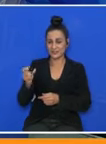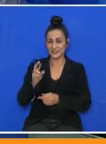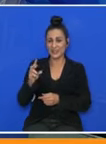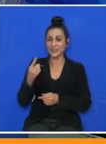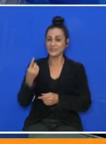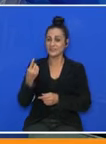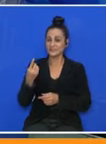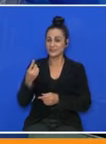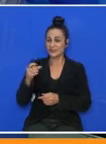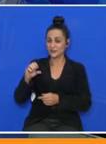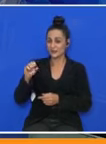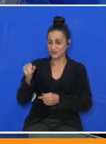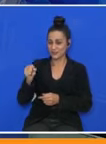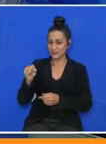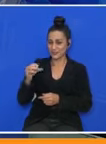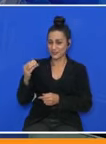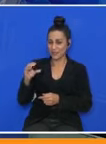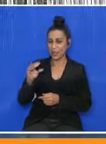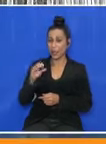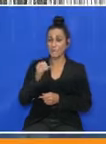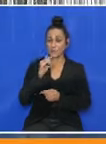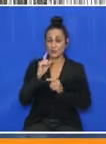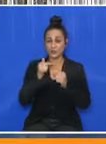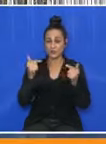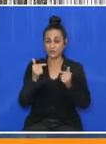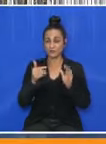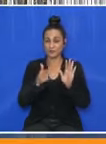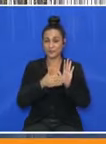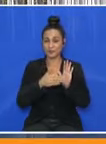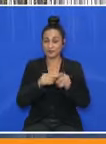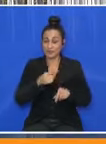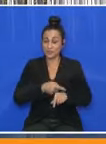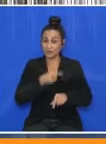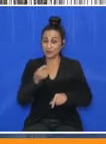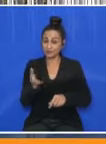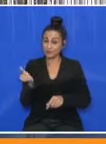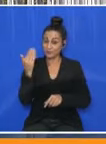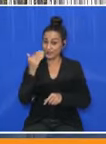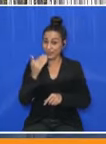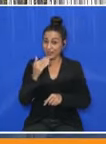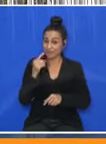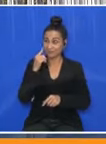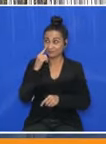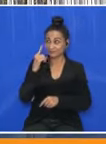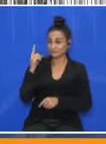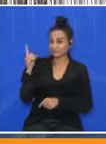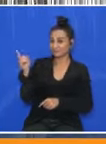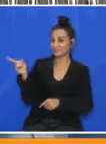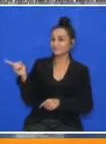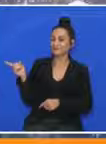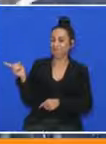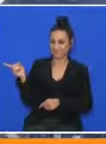R$1.656.816,18. Boa sorte para você que apostou, bolas posicionadas, chegou a hora, vamos lá? Valendo!